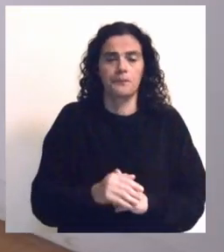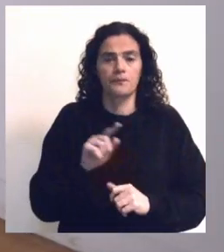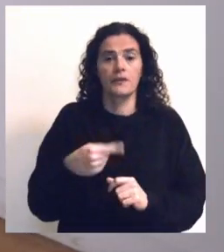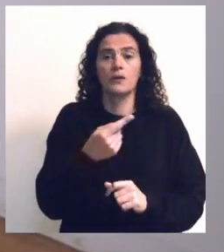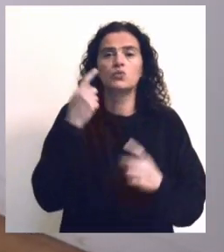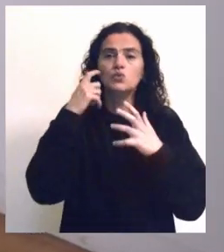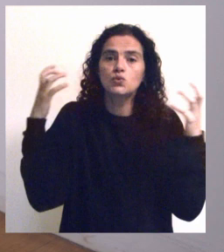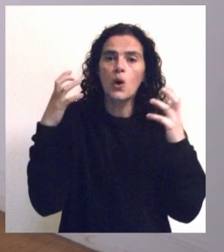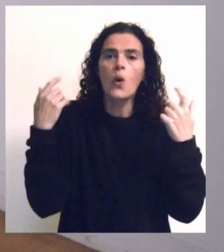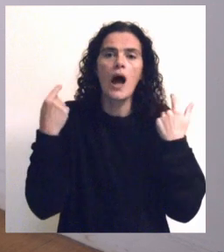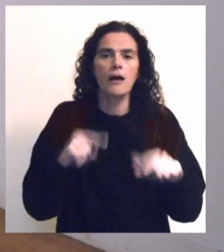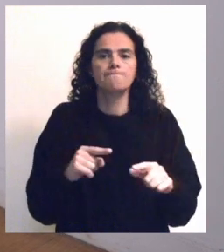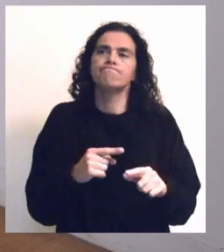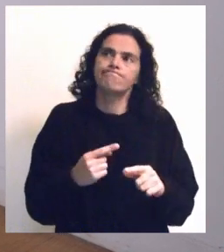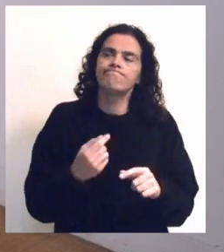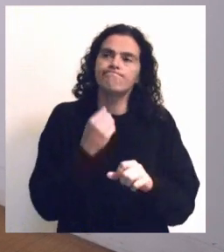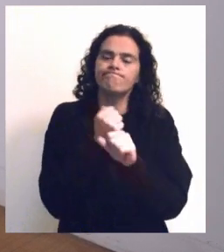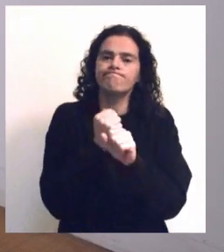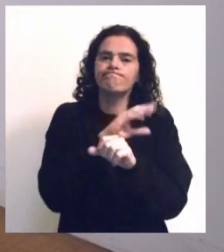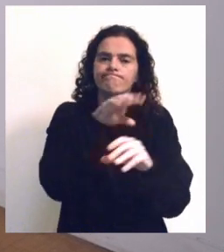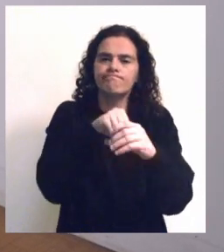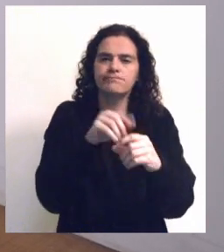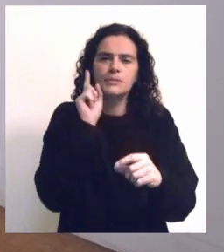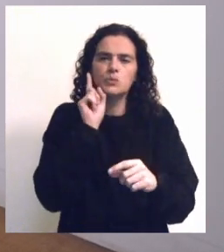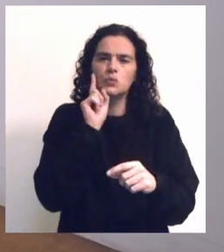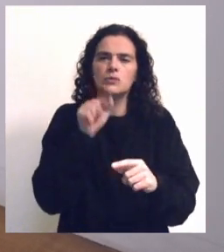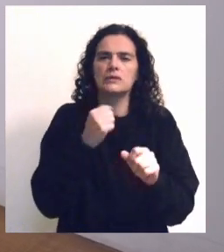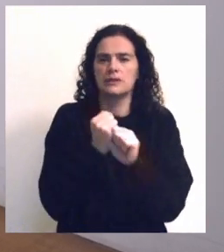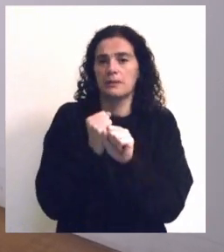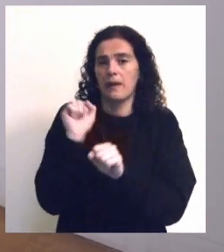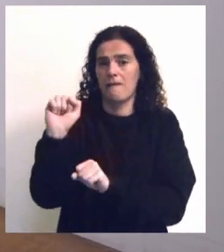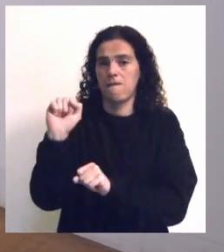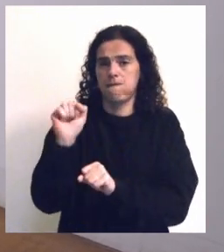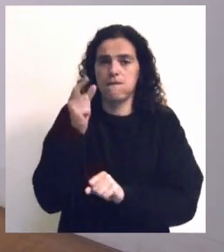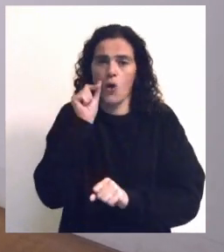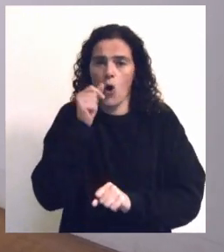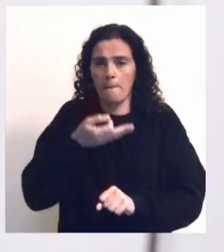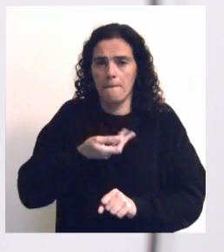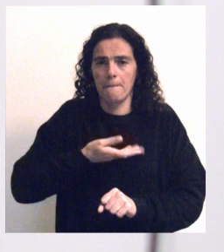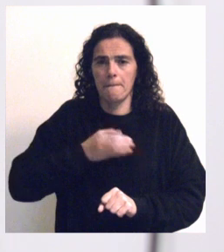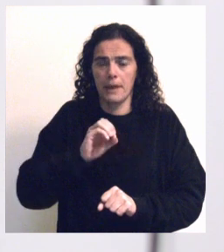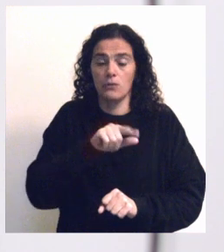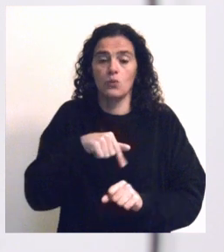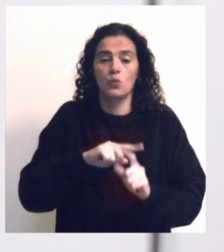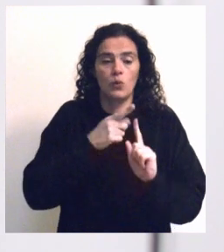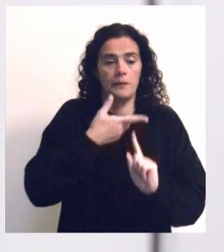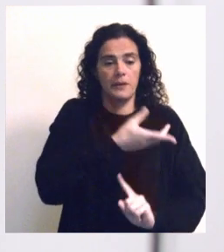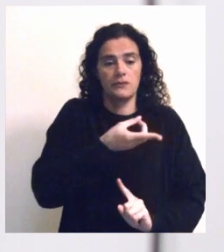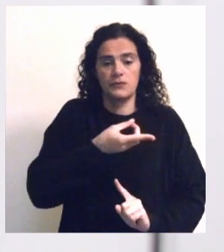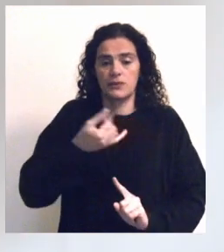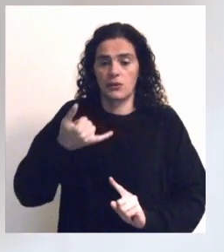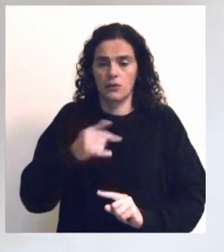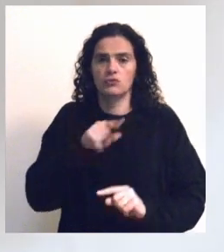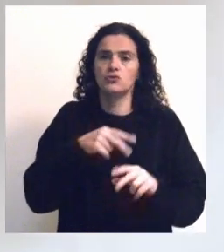O som tem, no entanto, um papel muito importante no trabalho de Pedro Tudela. Em 1992,